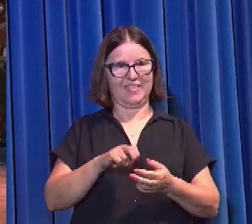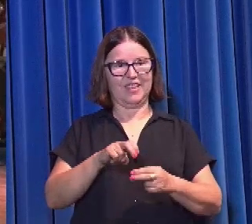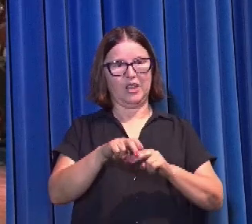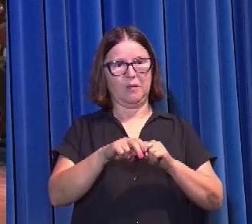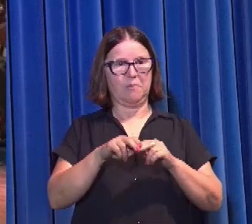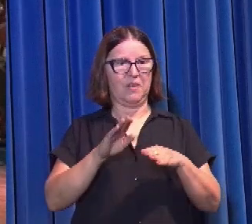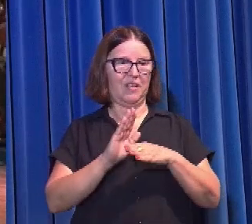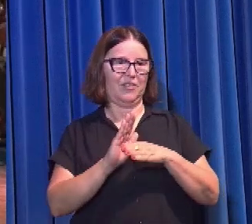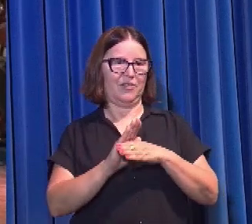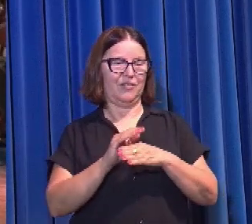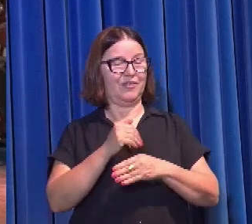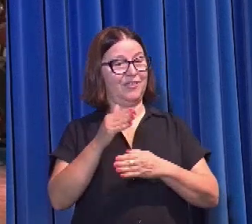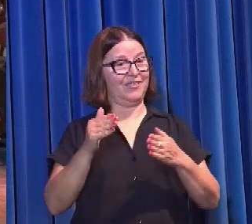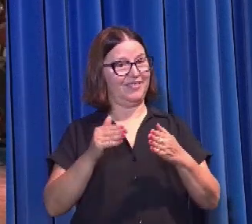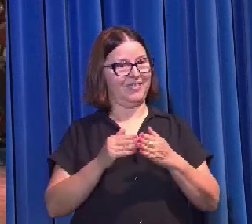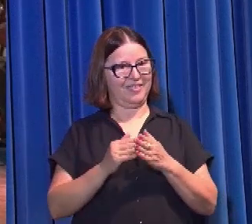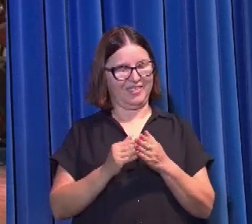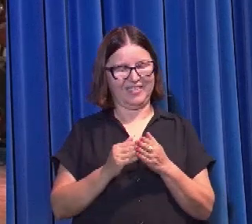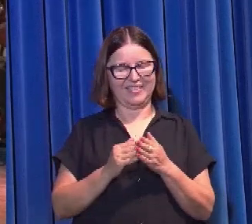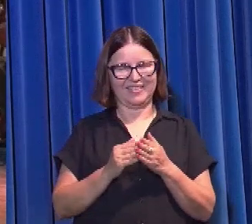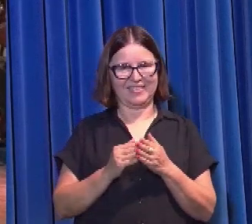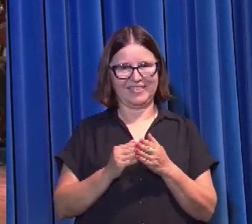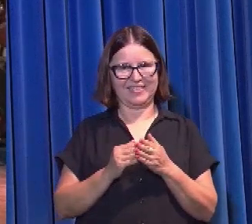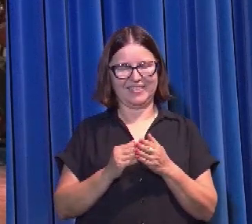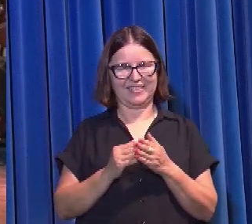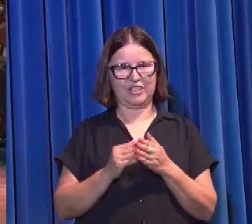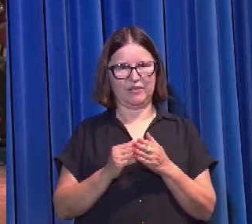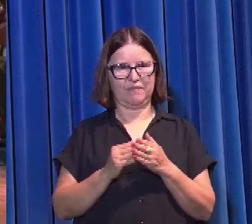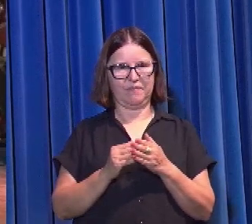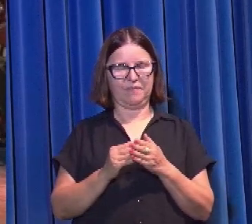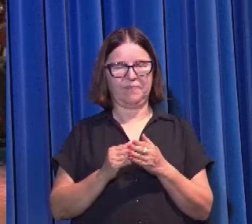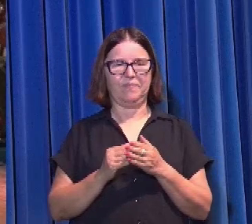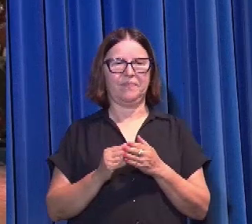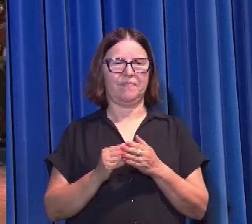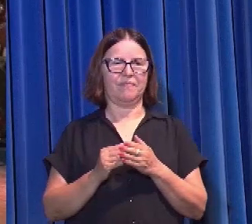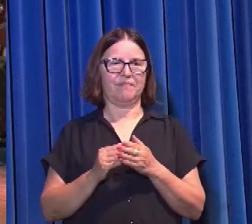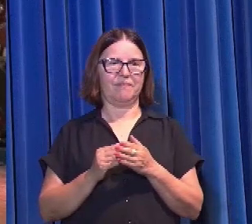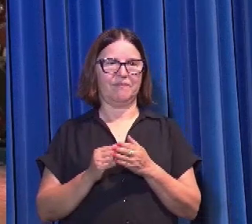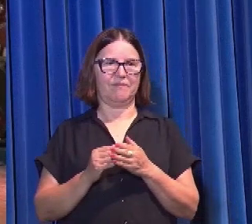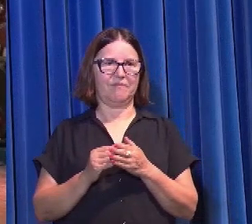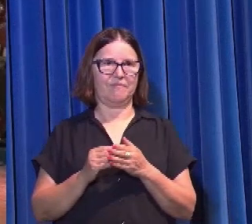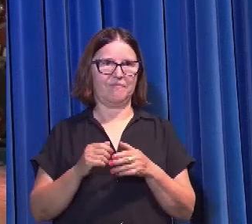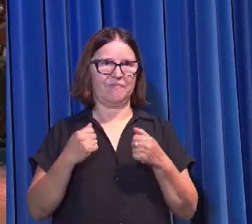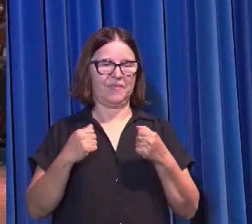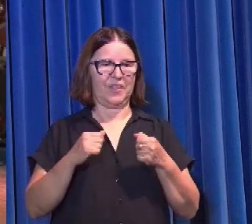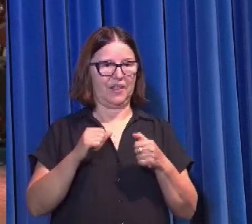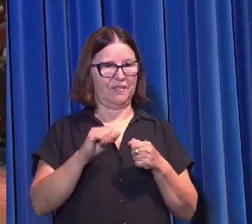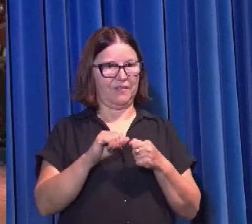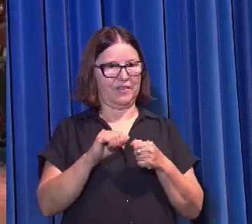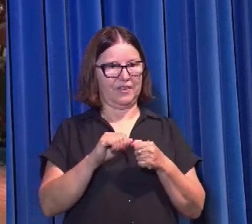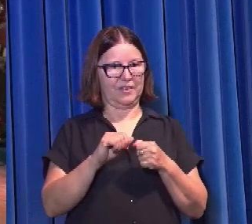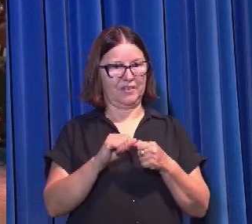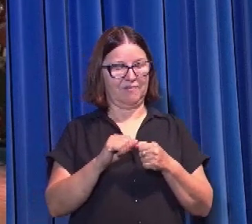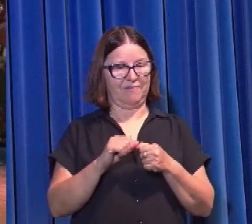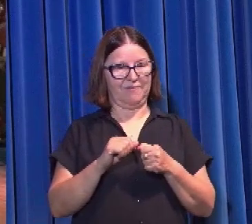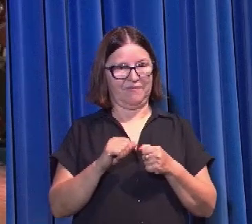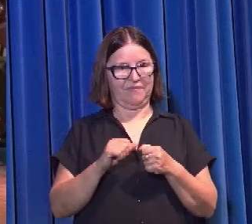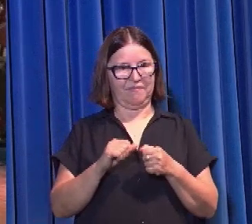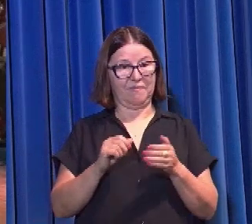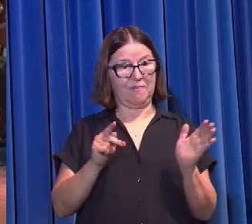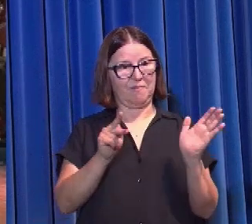junta, segundo a justa cooperação de cada parte, efetua o seu próprio aumento para